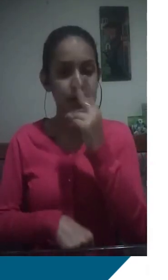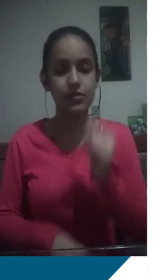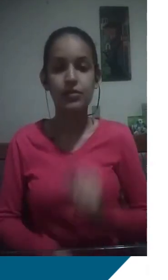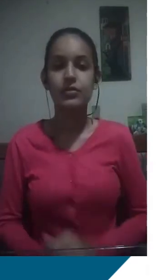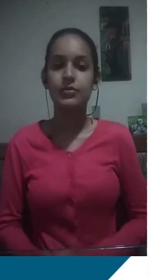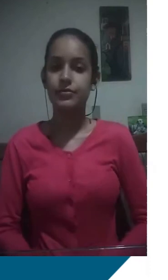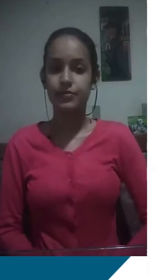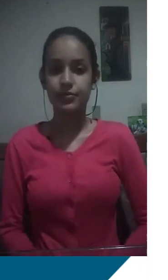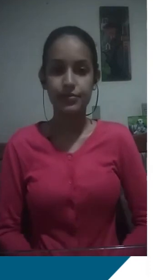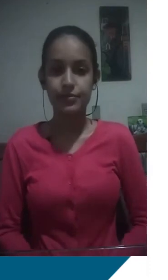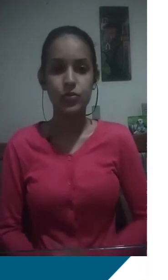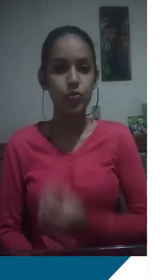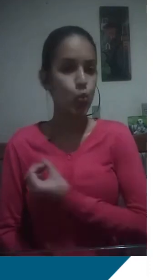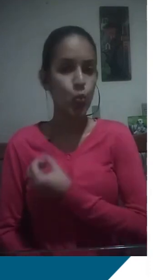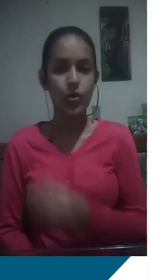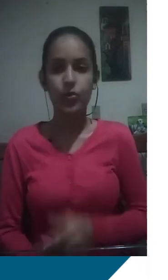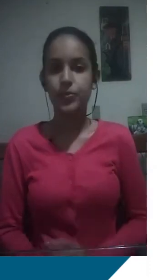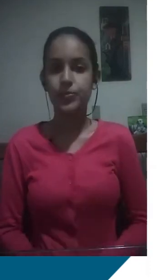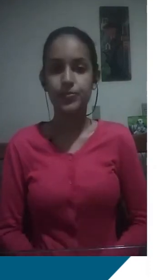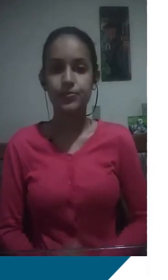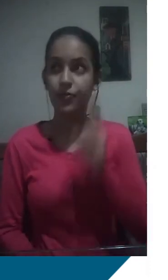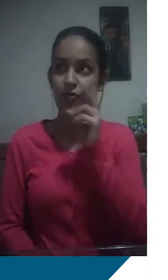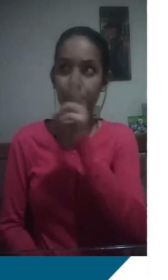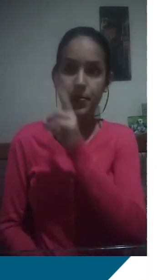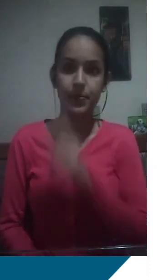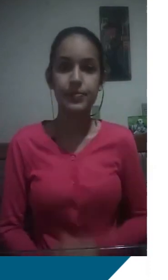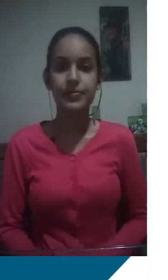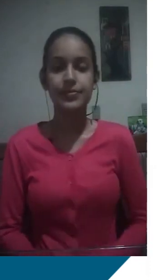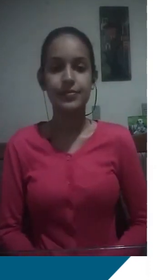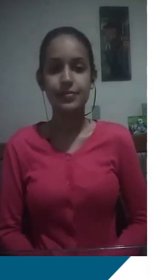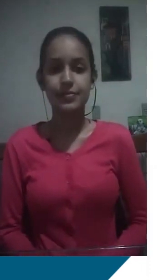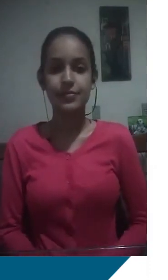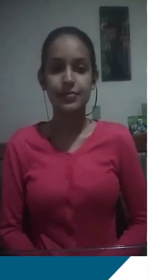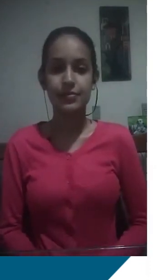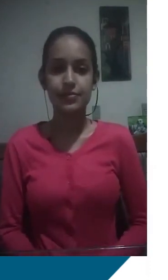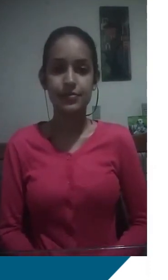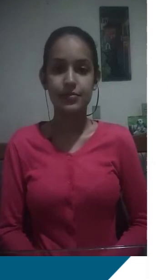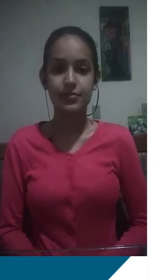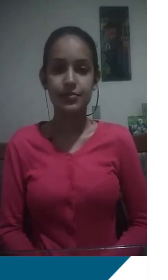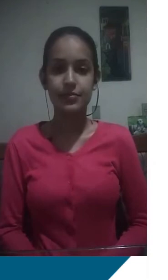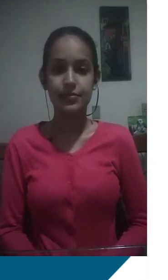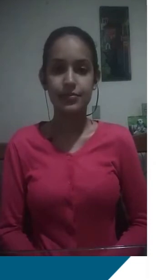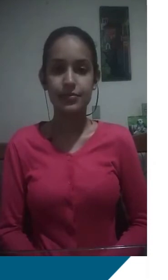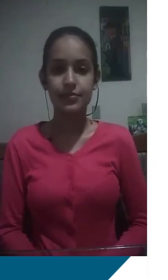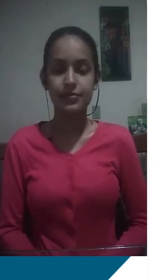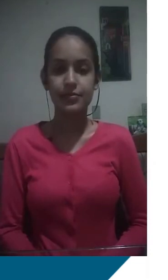elevado vezes graus Celsius elevado a menos 1. E aí? Por que eu estou falando isso?